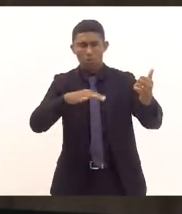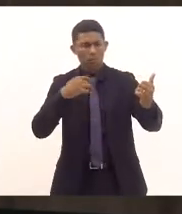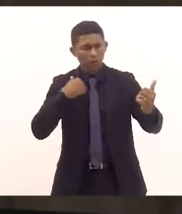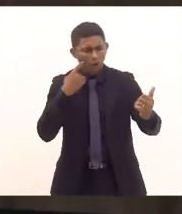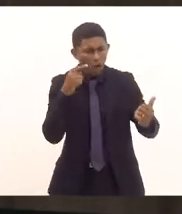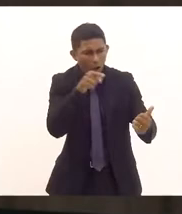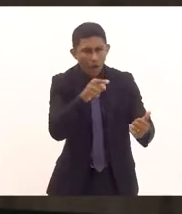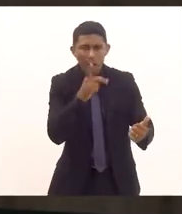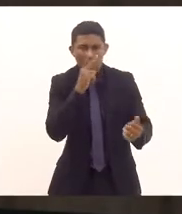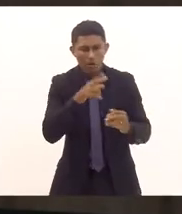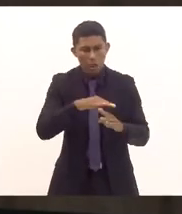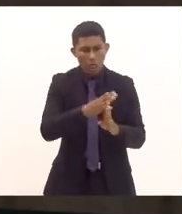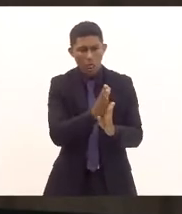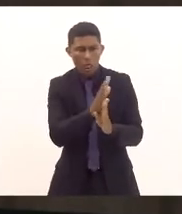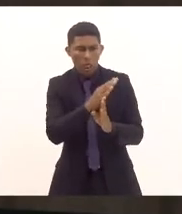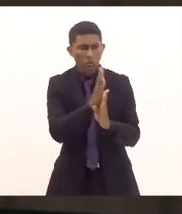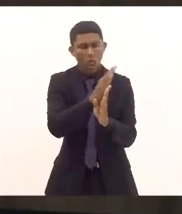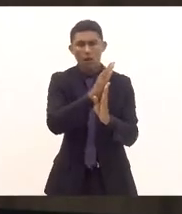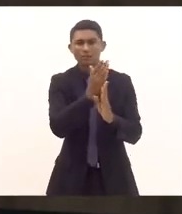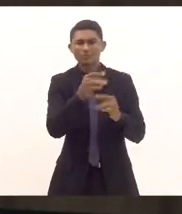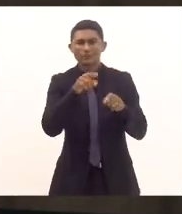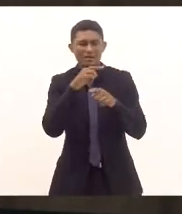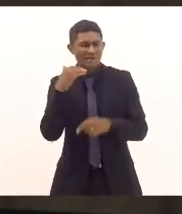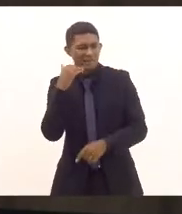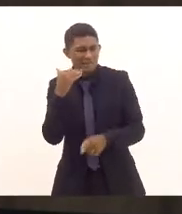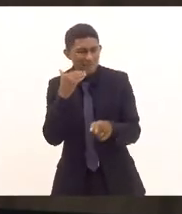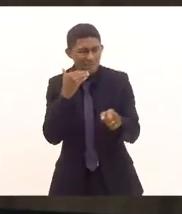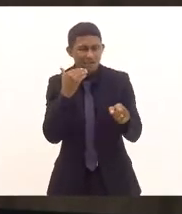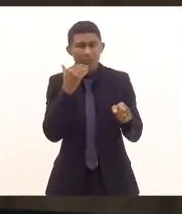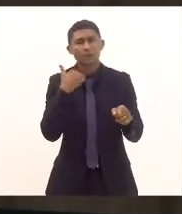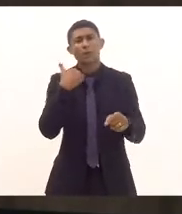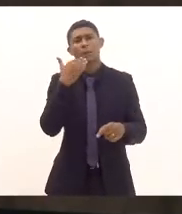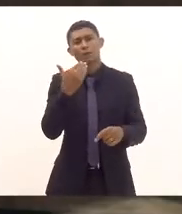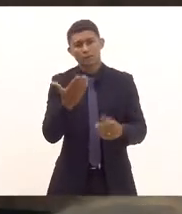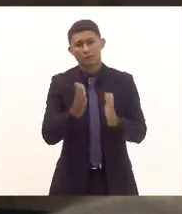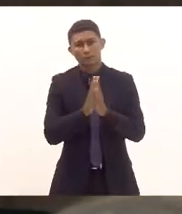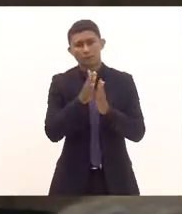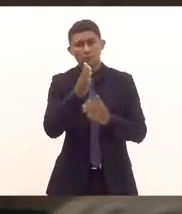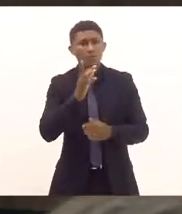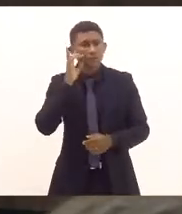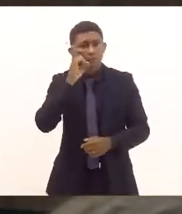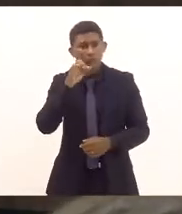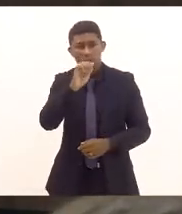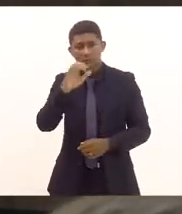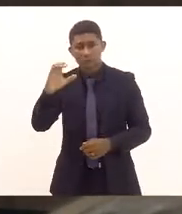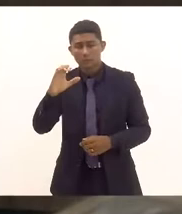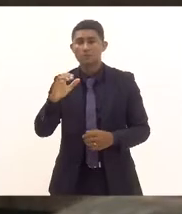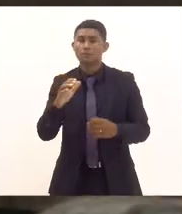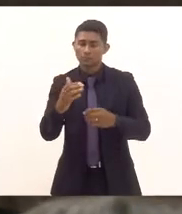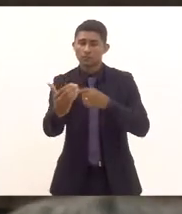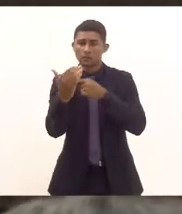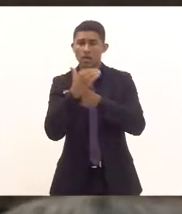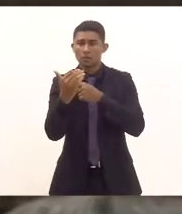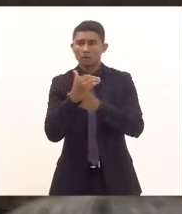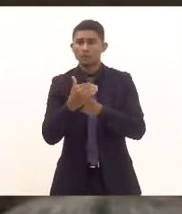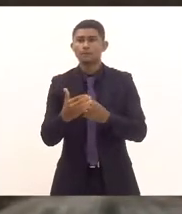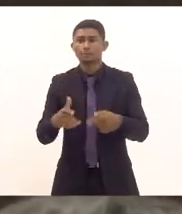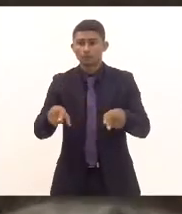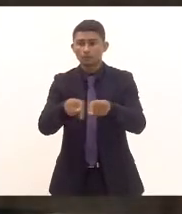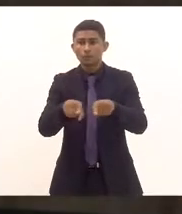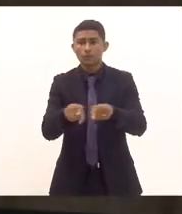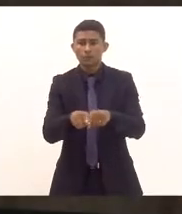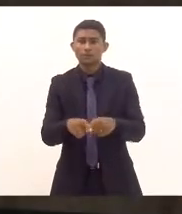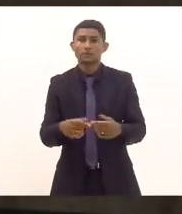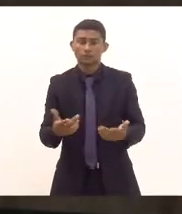apresentando já problema que a gente nação Então gostaria de solicitar deputada dessa e venda que nos ajudasse nos adaptar a alcinha vossa excelência como também como